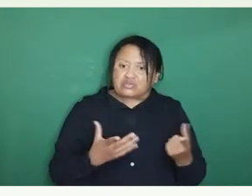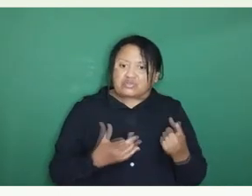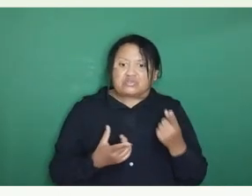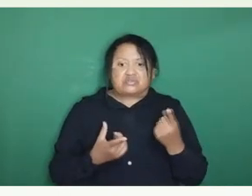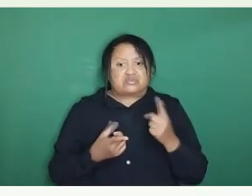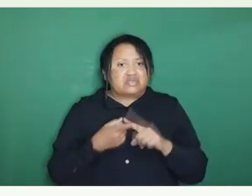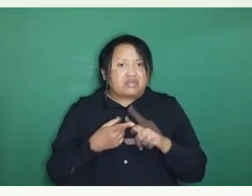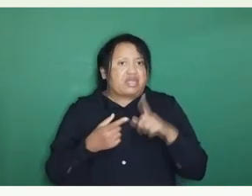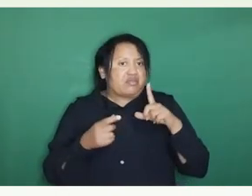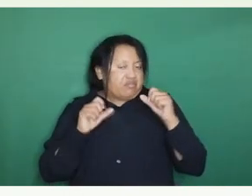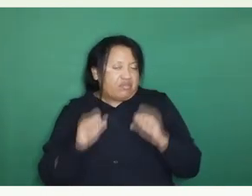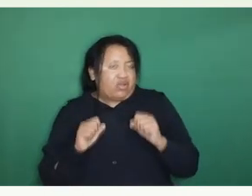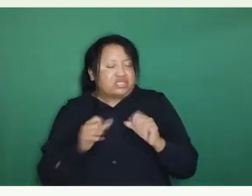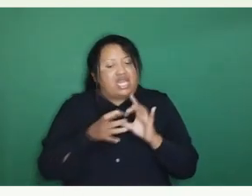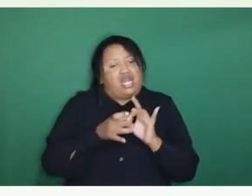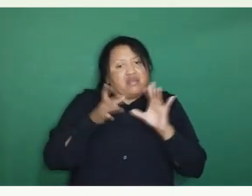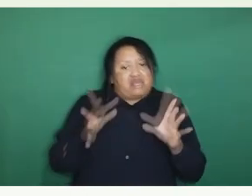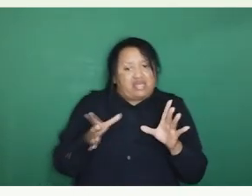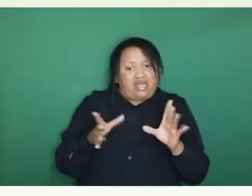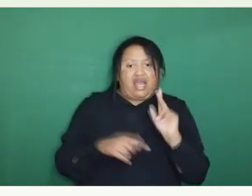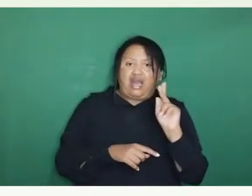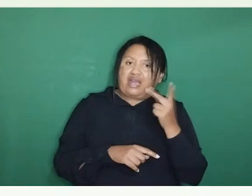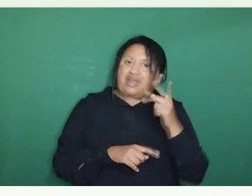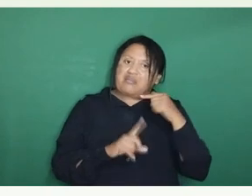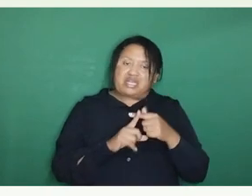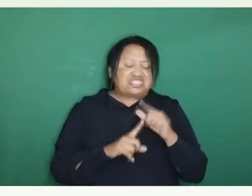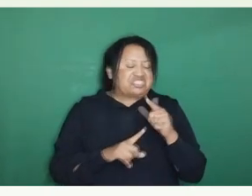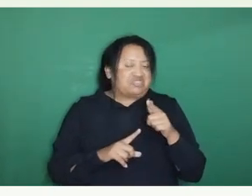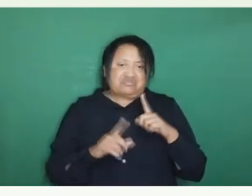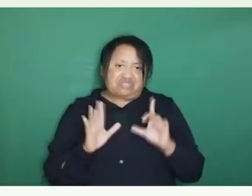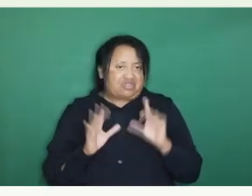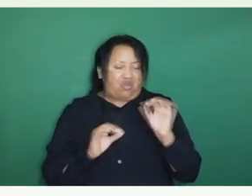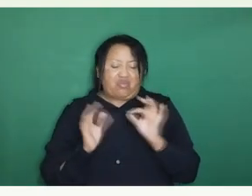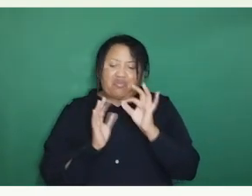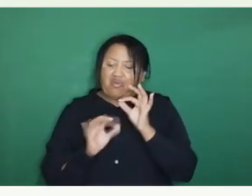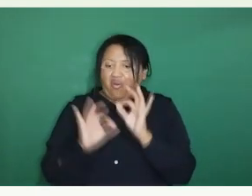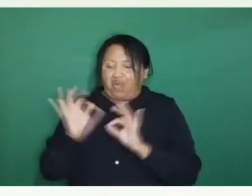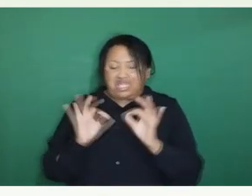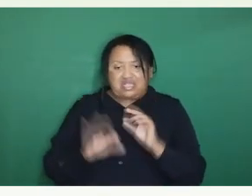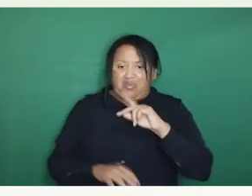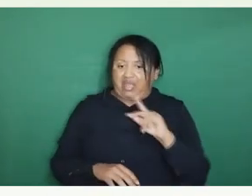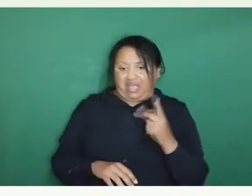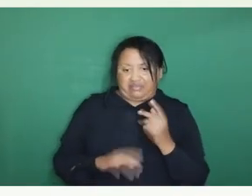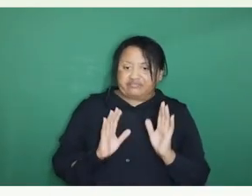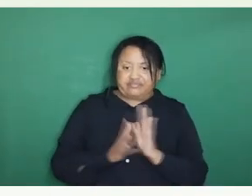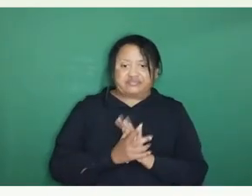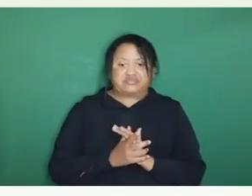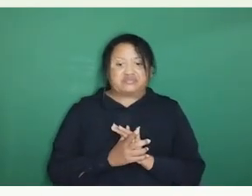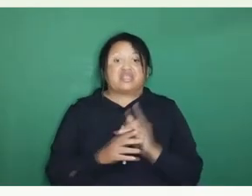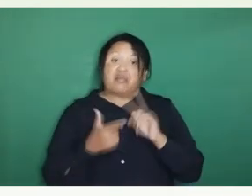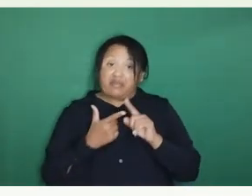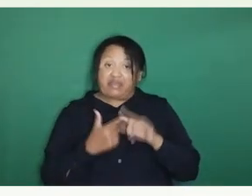vai corrigir o pH do solo letra e reagem com a água